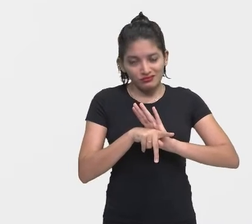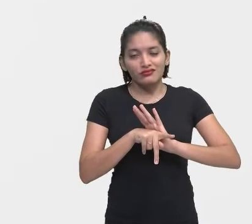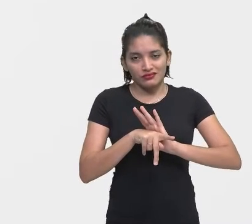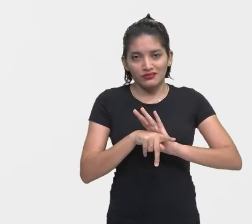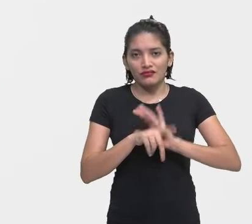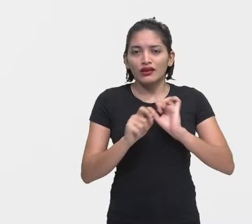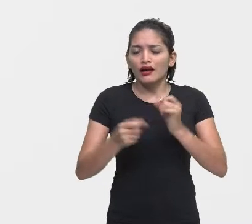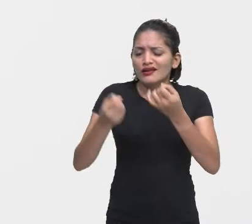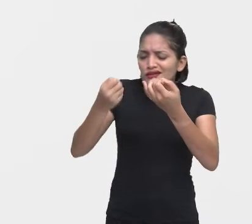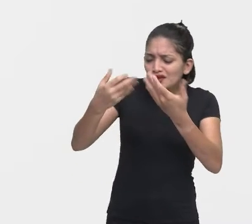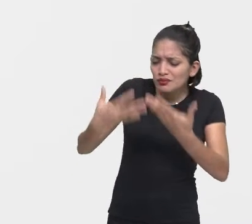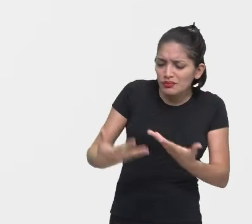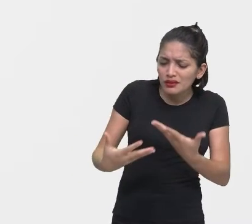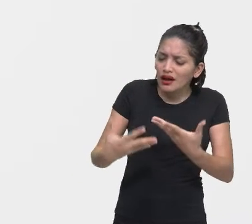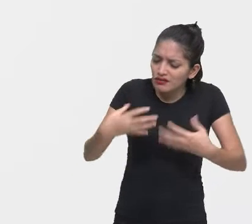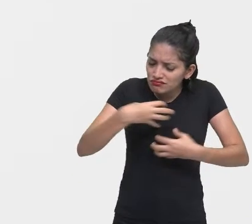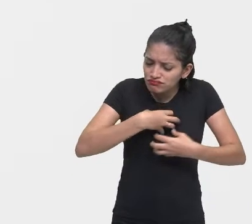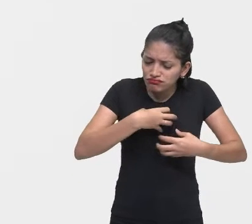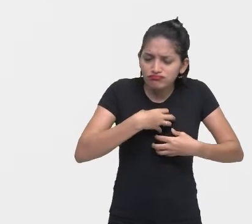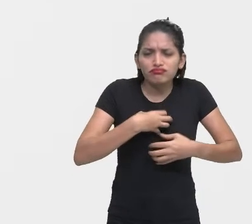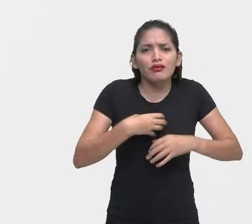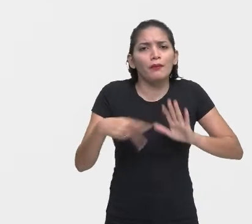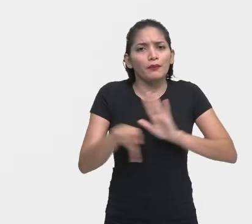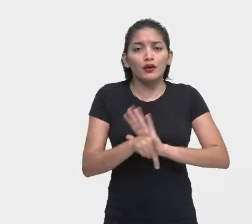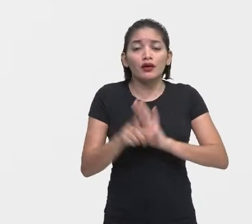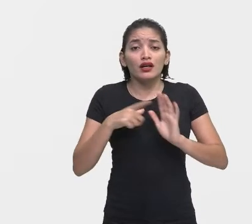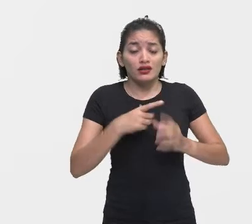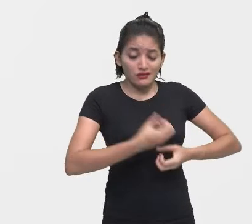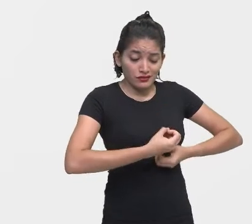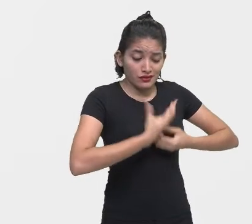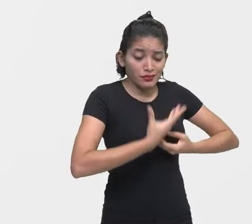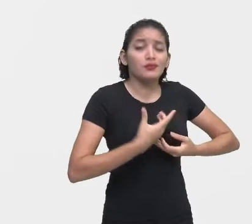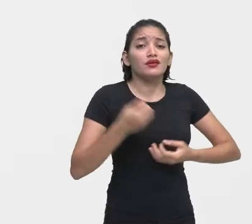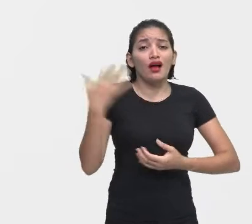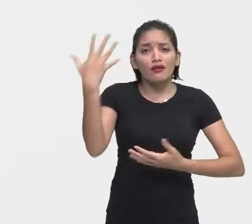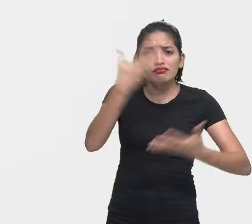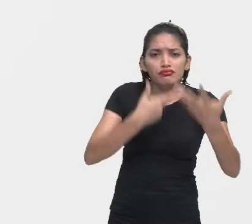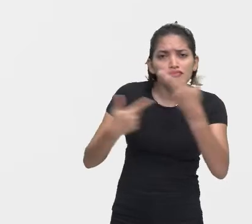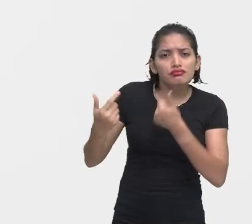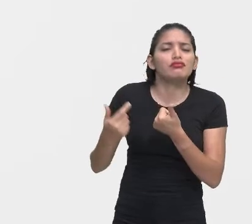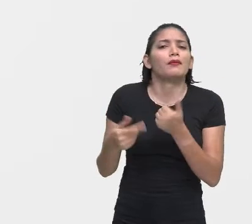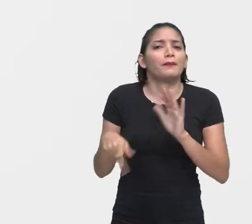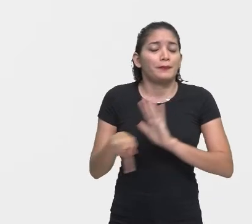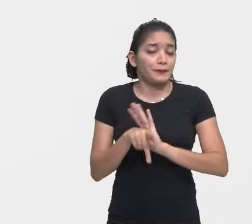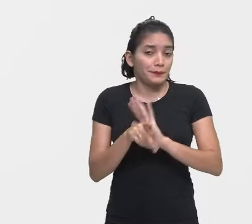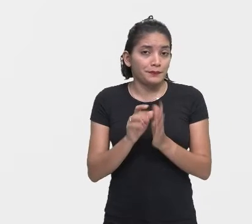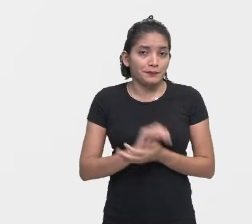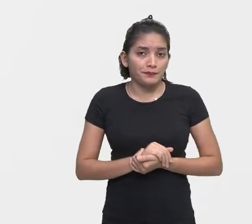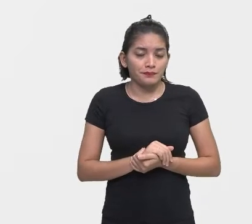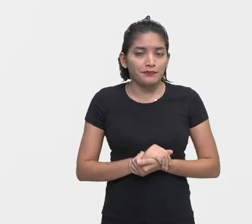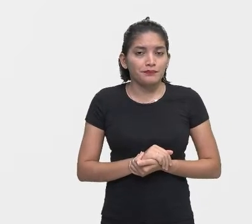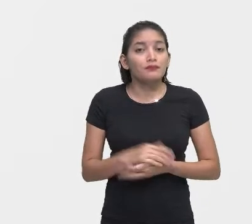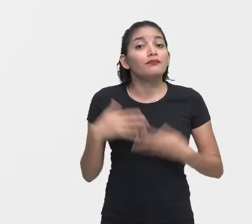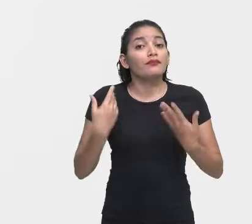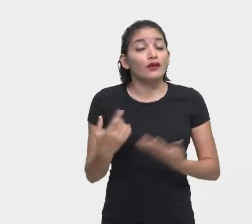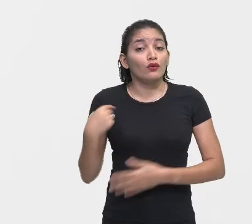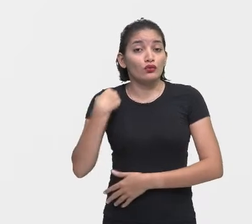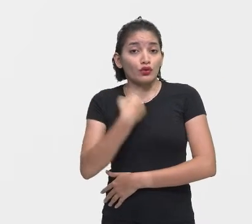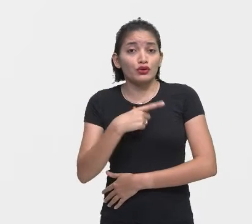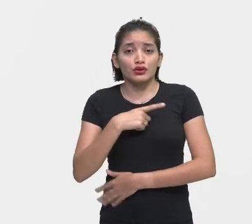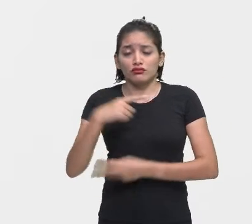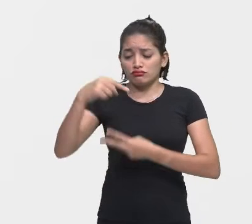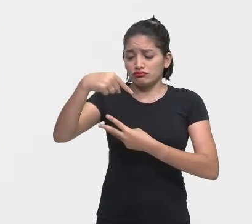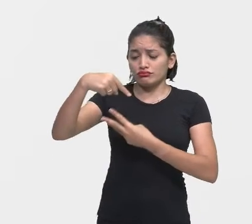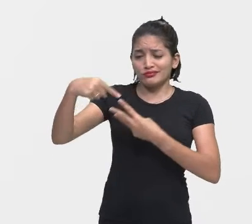Que falavam por si mesmo, que tinham uma produção estética literária própria. Então nós temos os